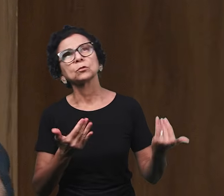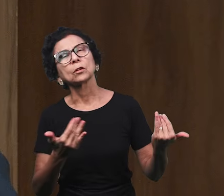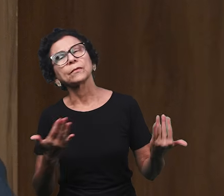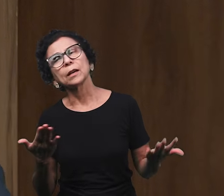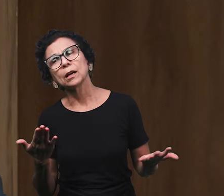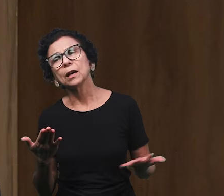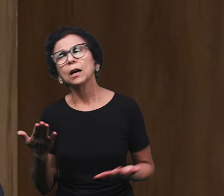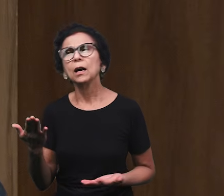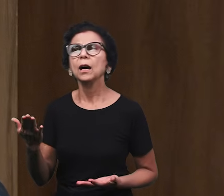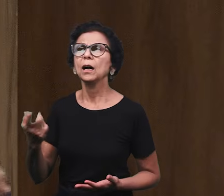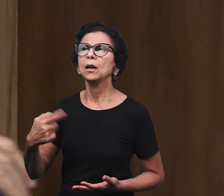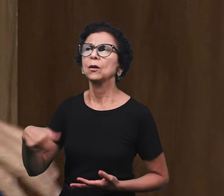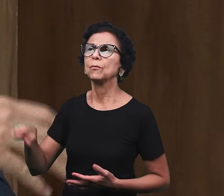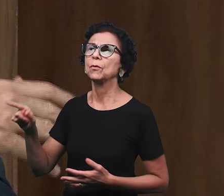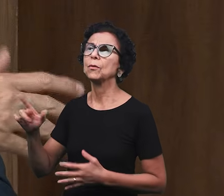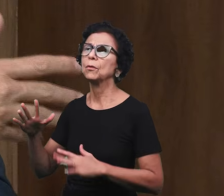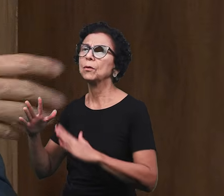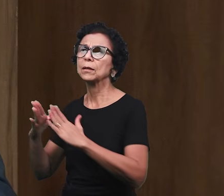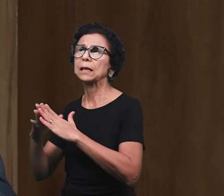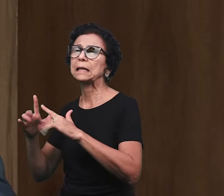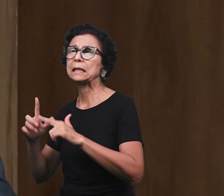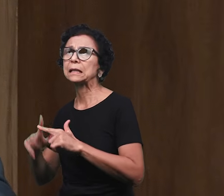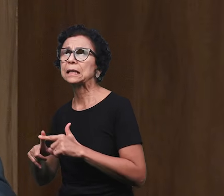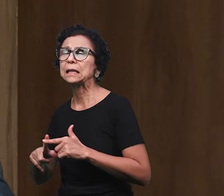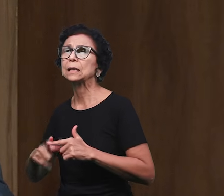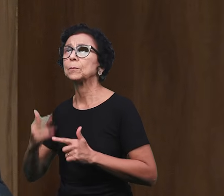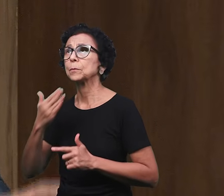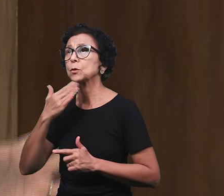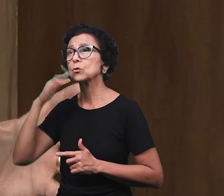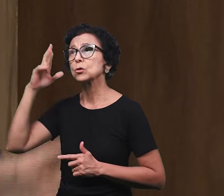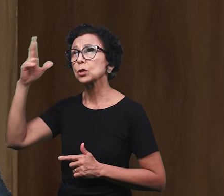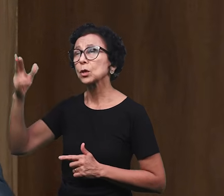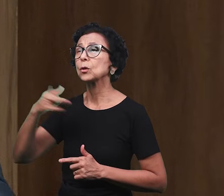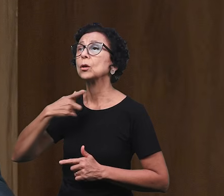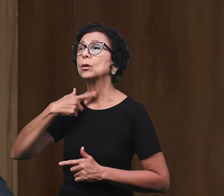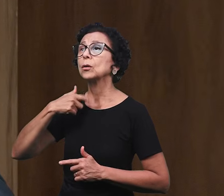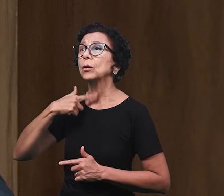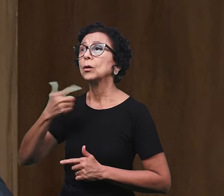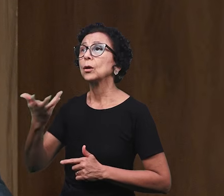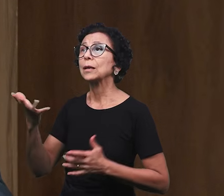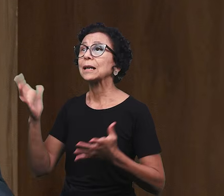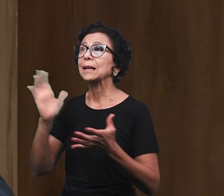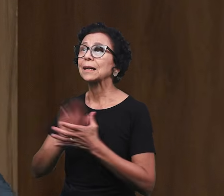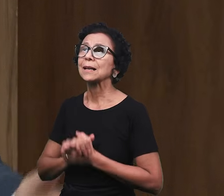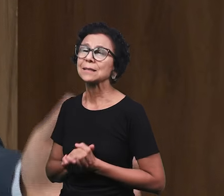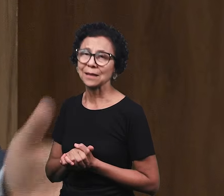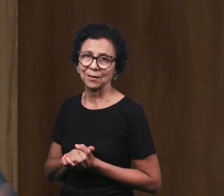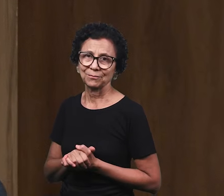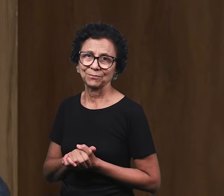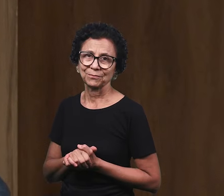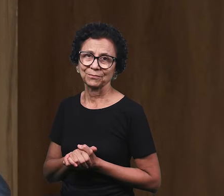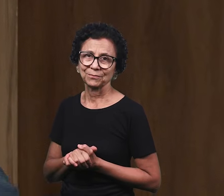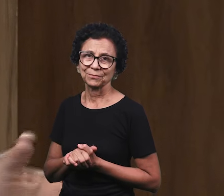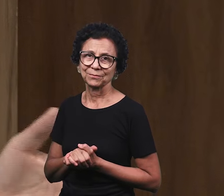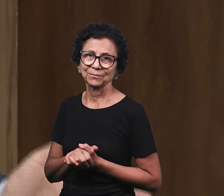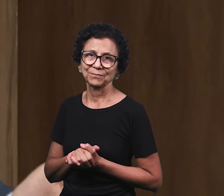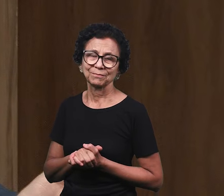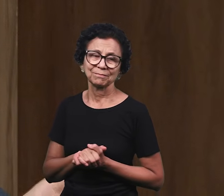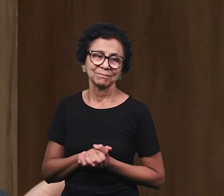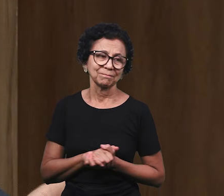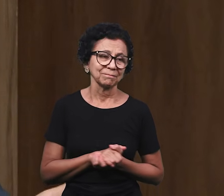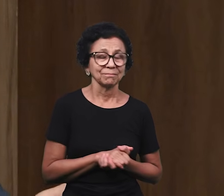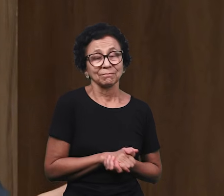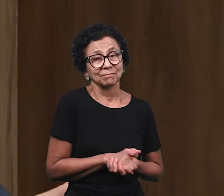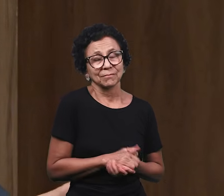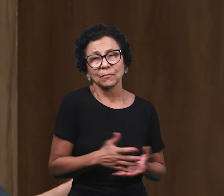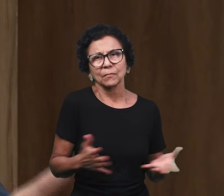O jovem, eu vou na igreja, eu vou buscar o Senhor porque eu quero casar. Ih, rapaz, se